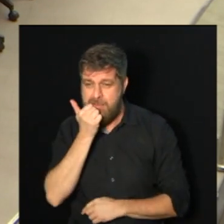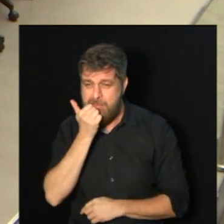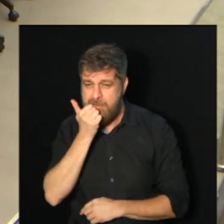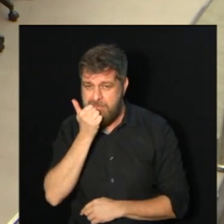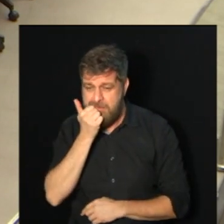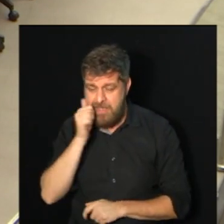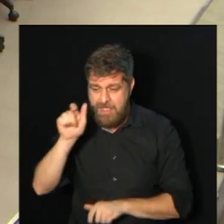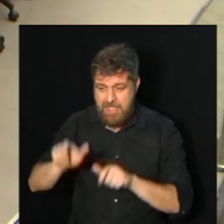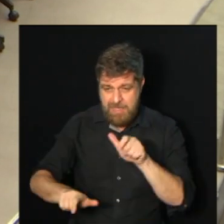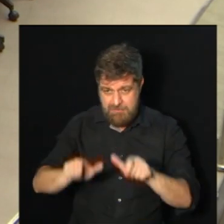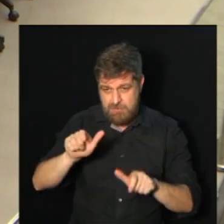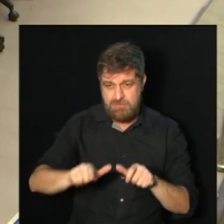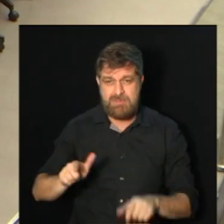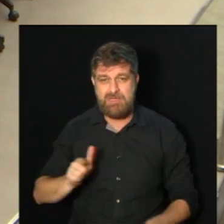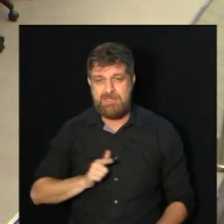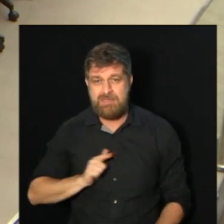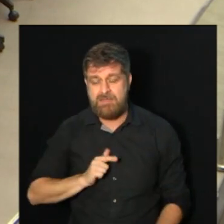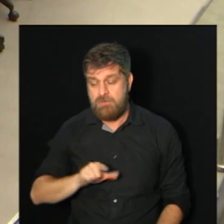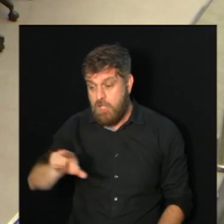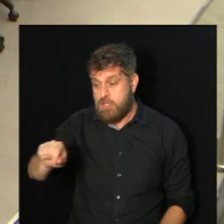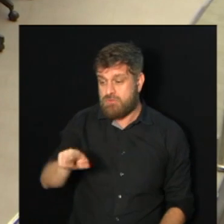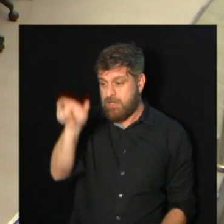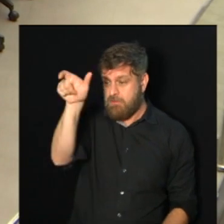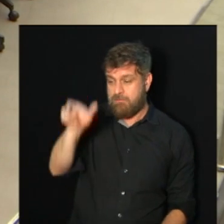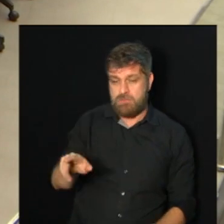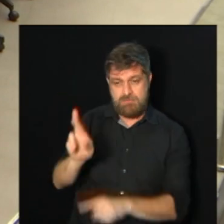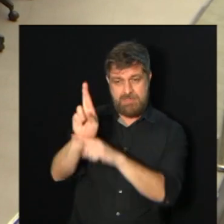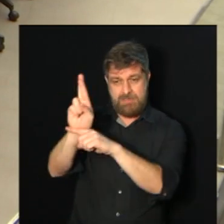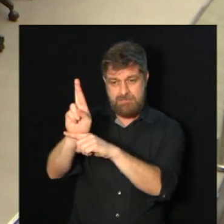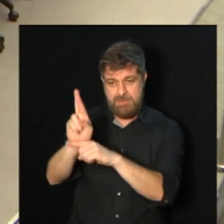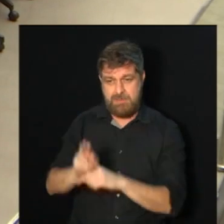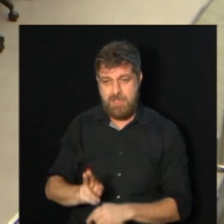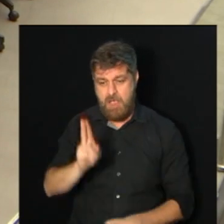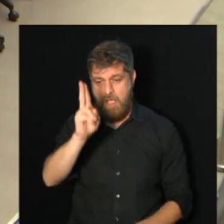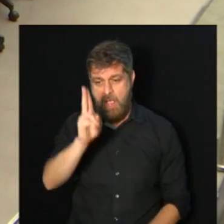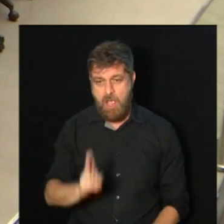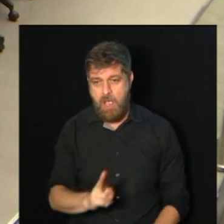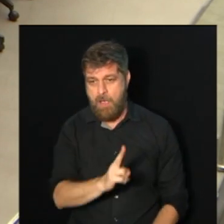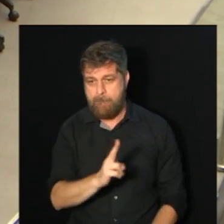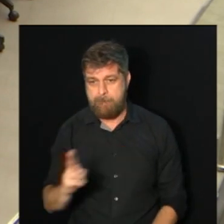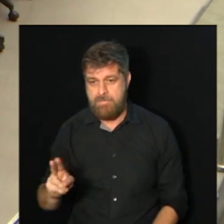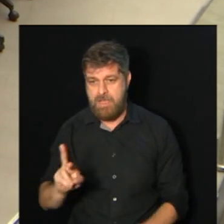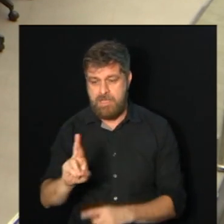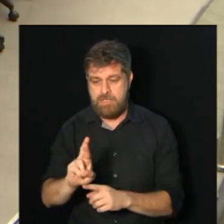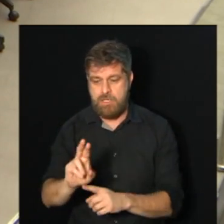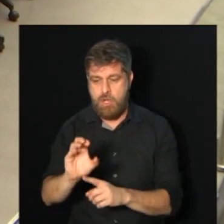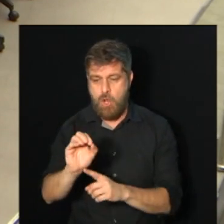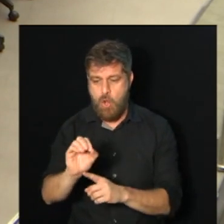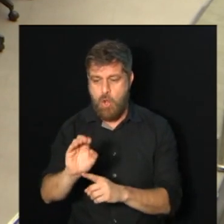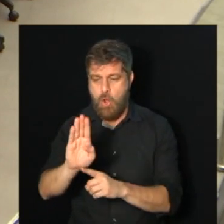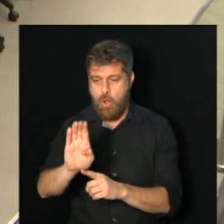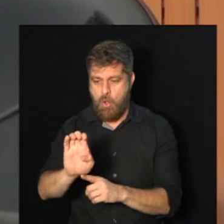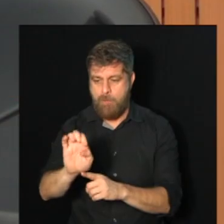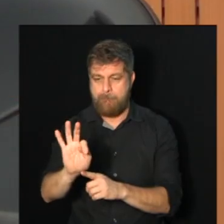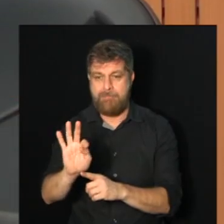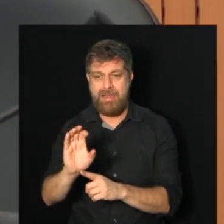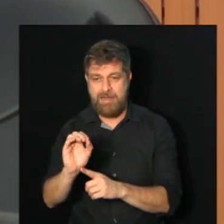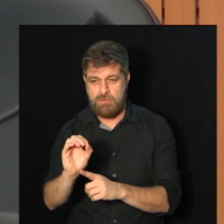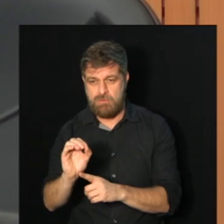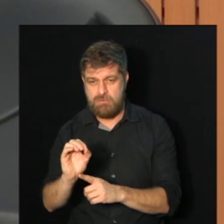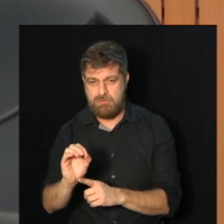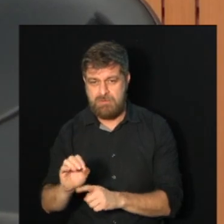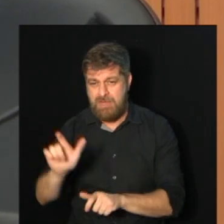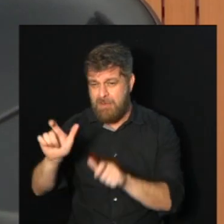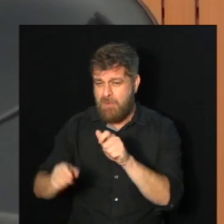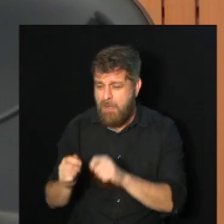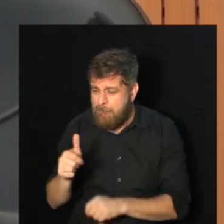radioamadores brasileiros escolheram como patrono o padre Roberto Landel de Moura, talvez conhecido por muito